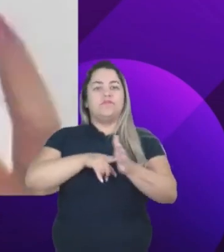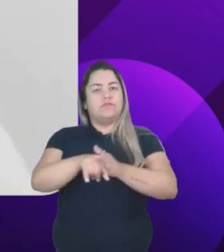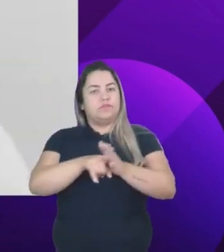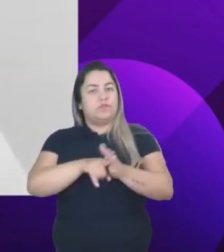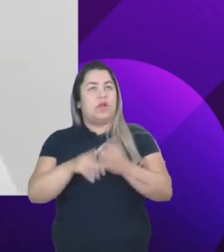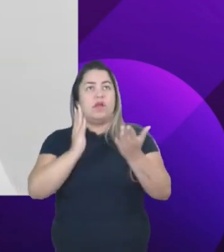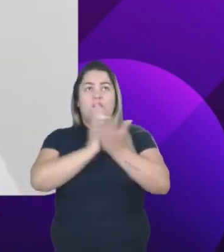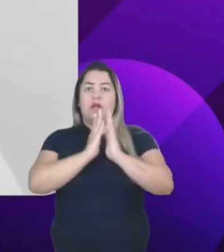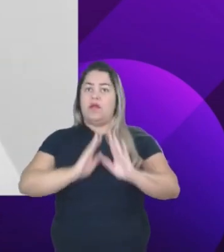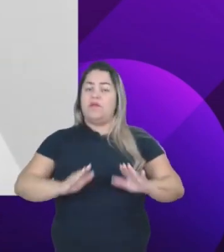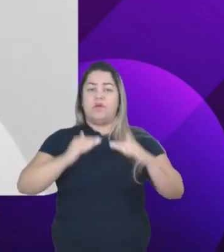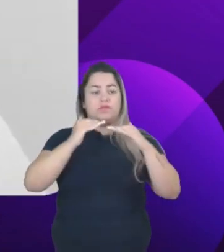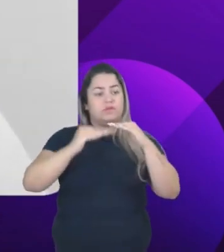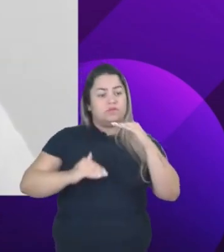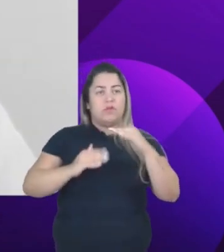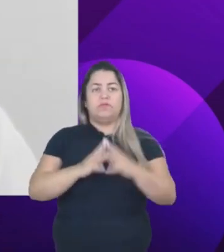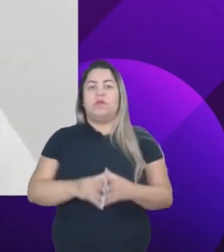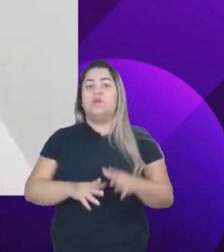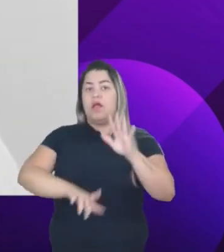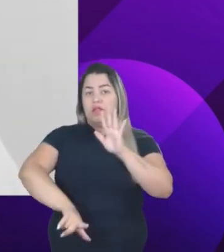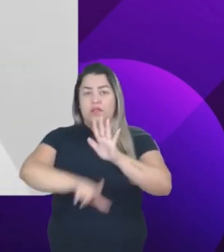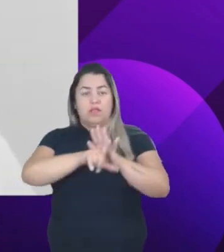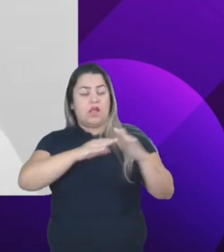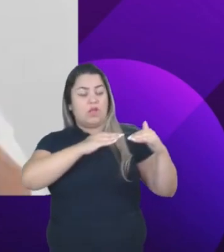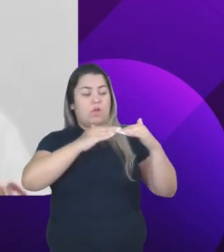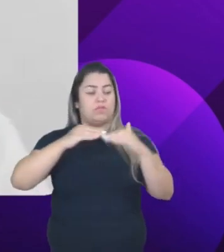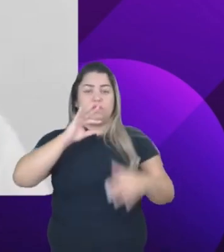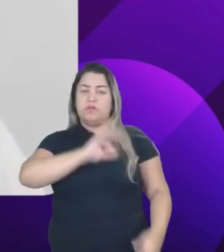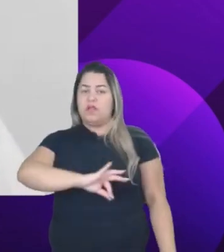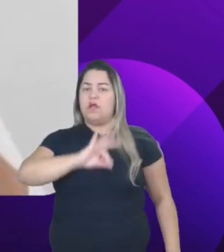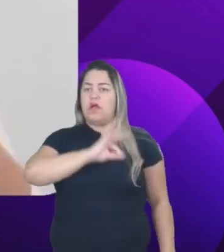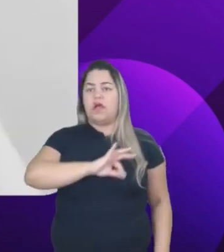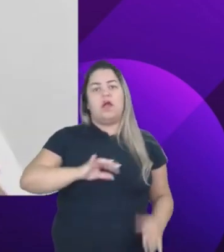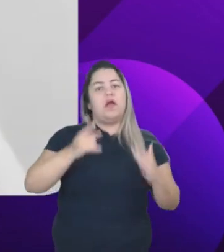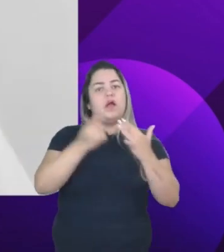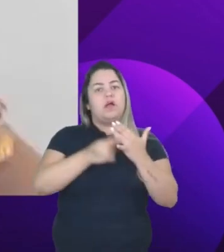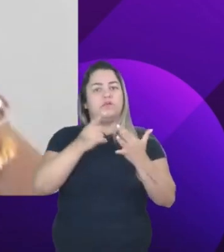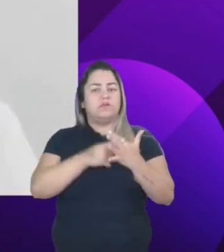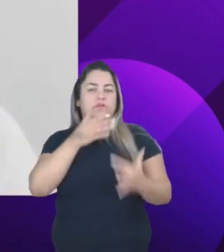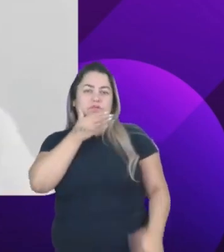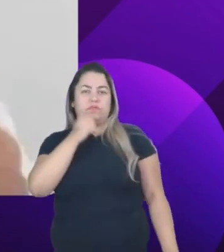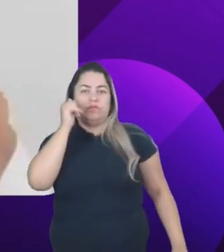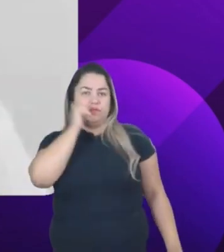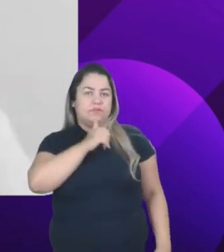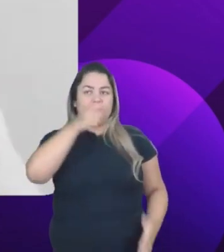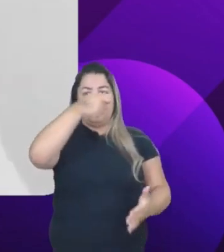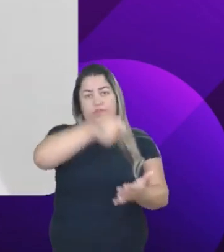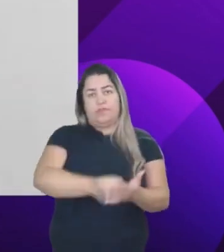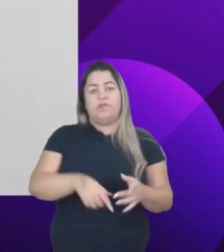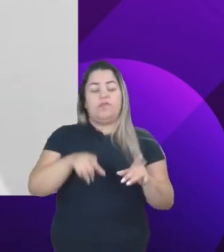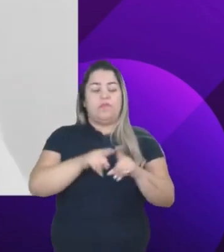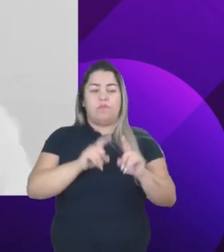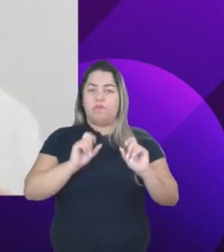e combater essa desigualdade. A lei prevê que a igualdade salarial entre homens e mulheres seja garantida, por exemplo, por meio